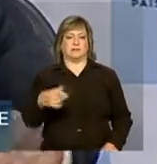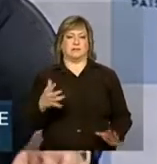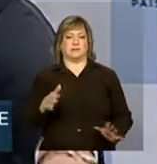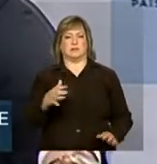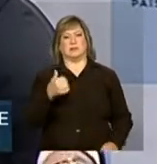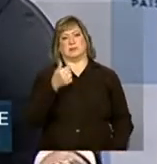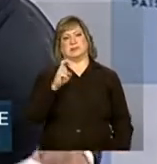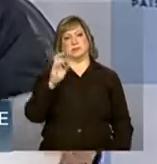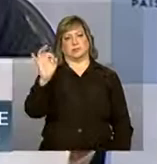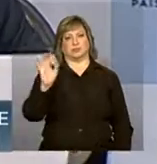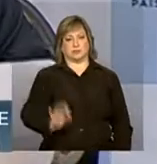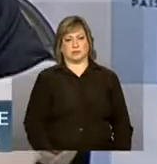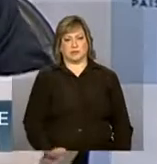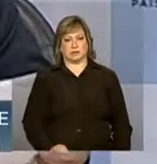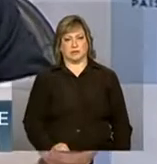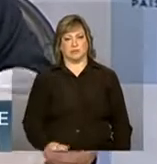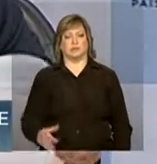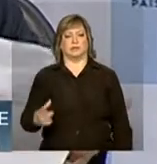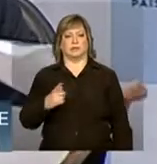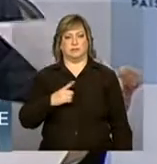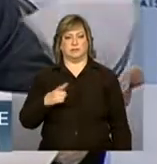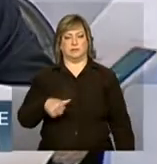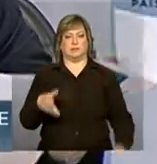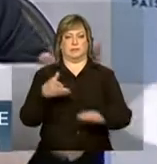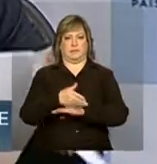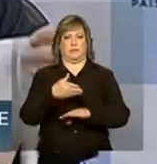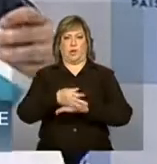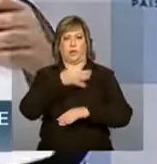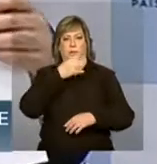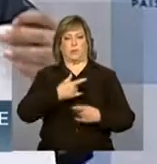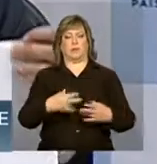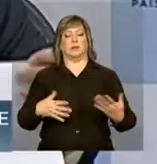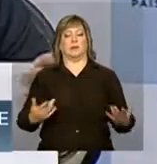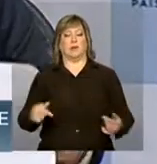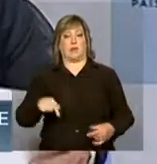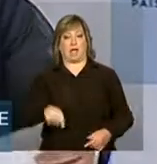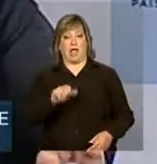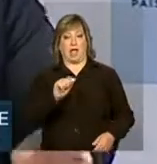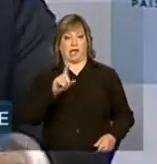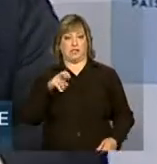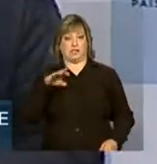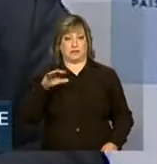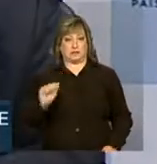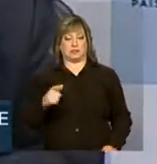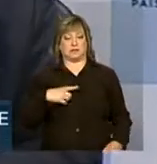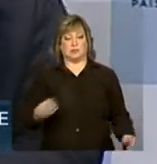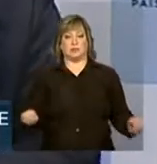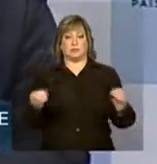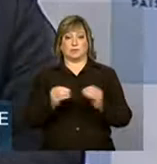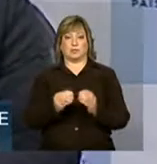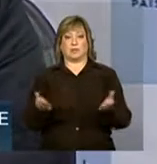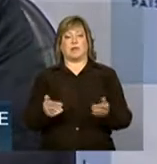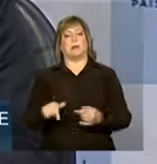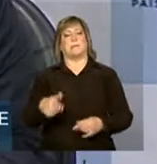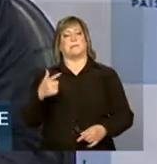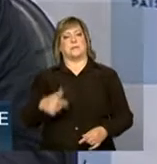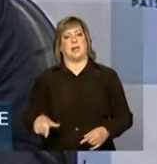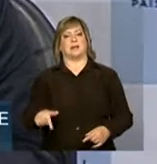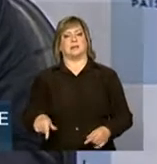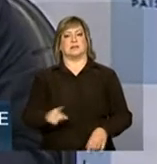15% das participações. Então, a agência ela completa mais esse ciclo,